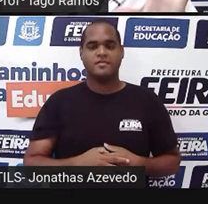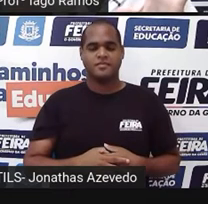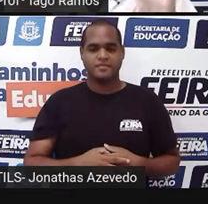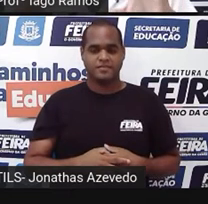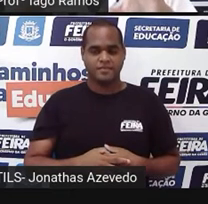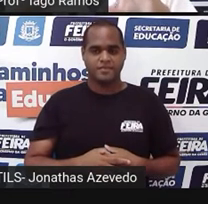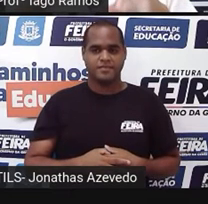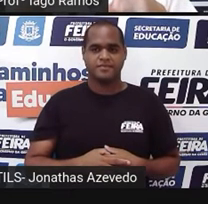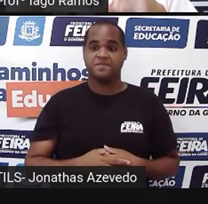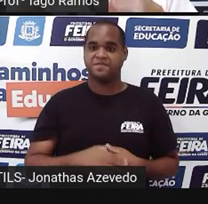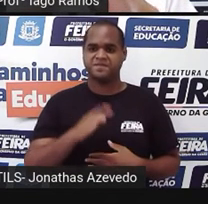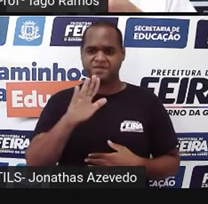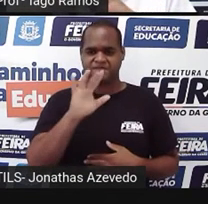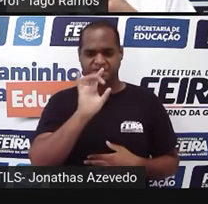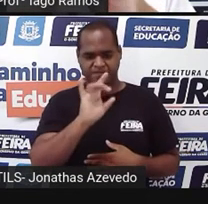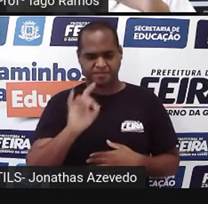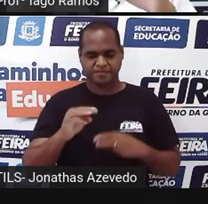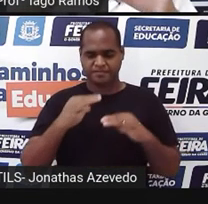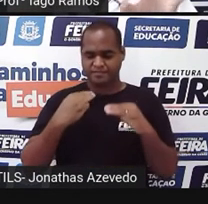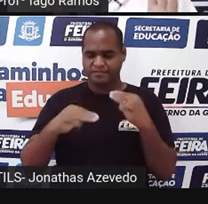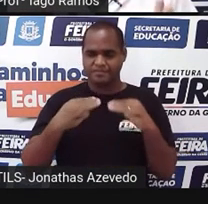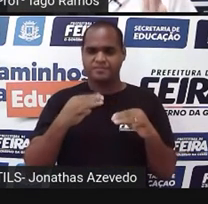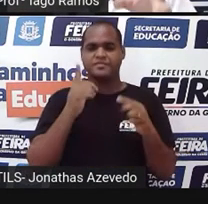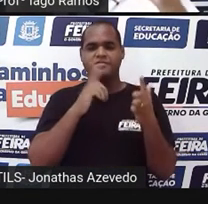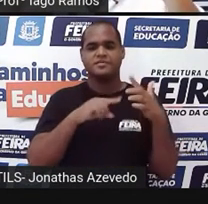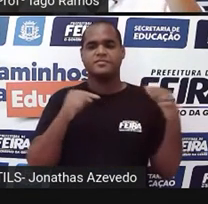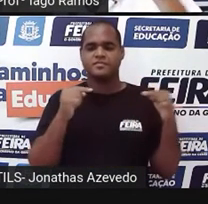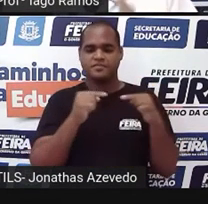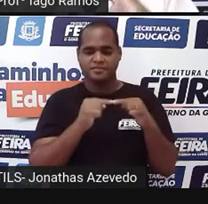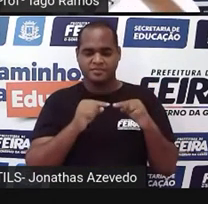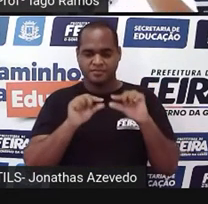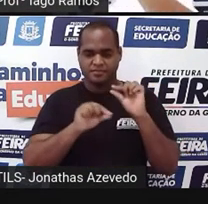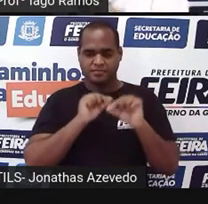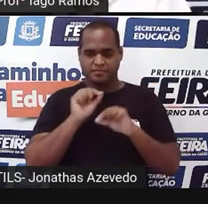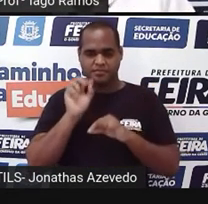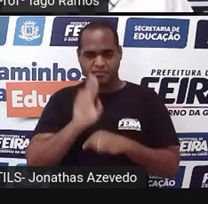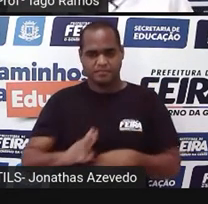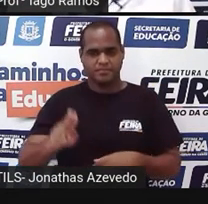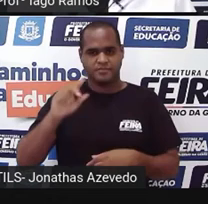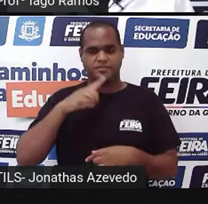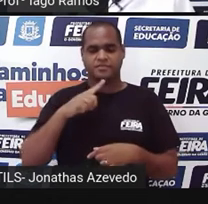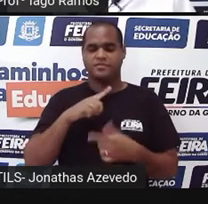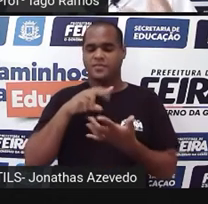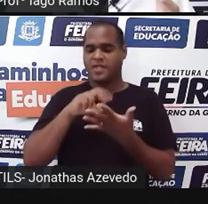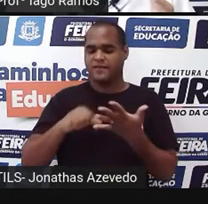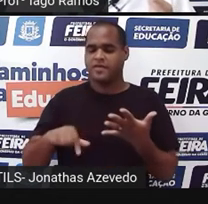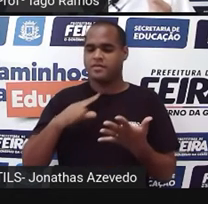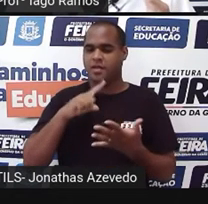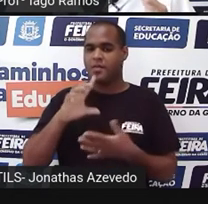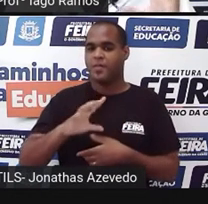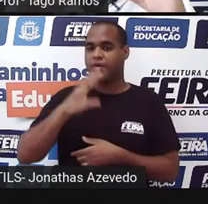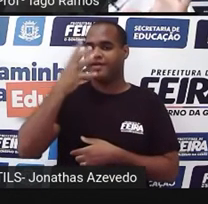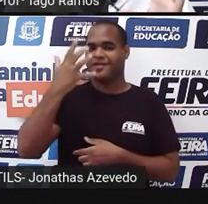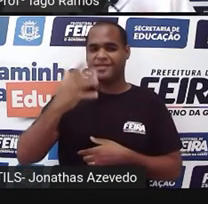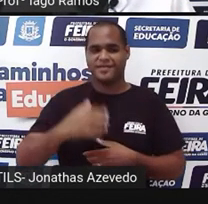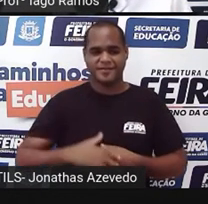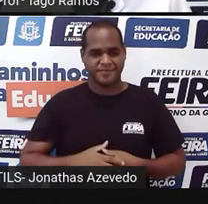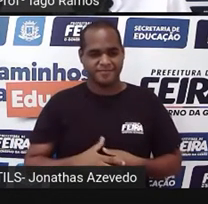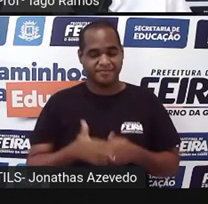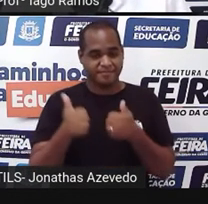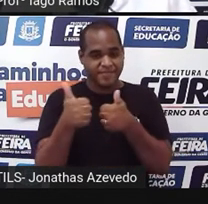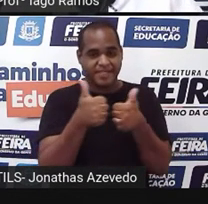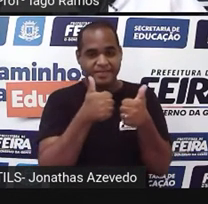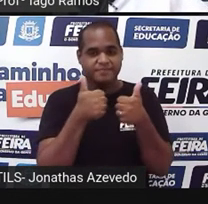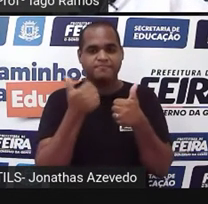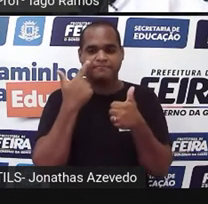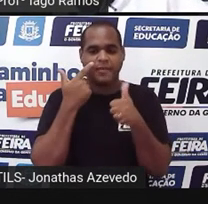é mas cada método desses se aplica é usado para uma situação certo beleza